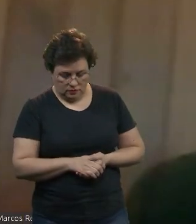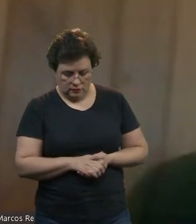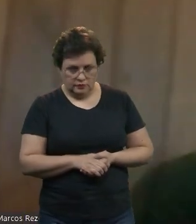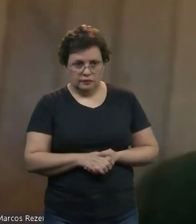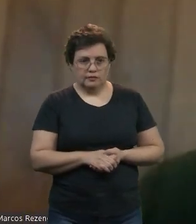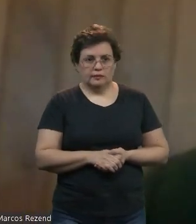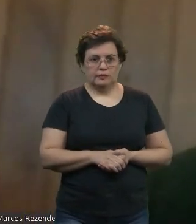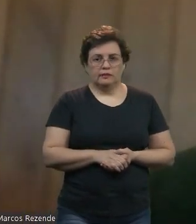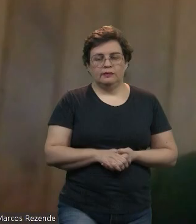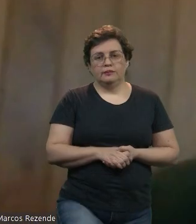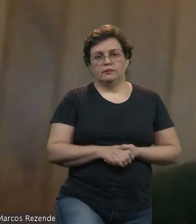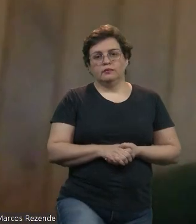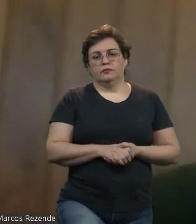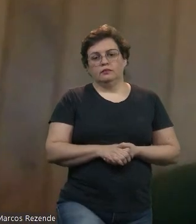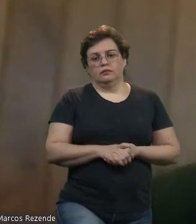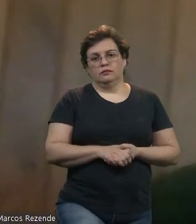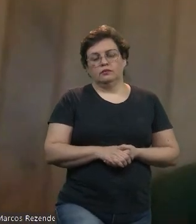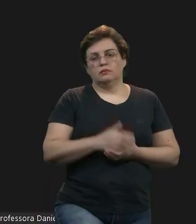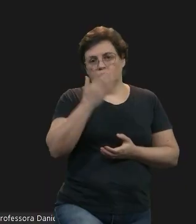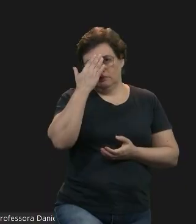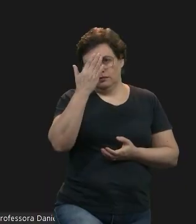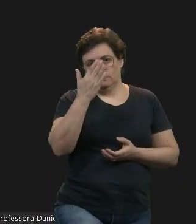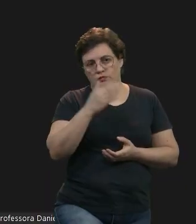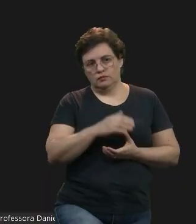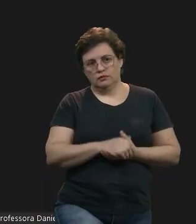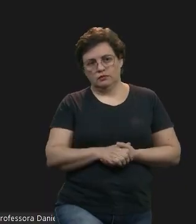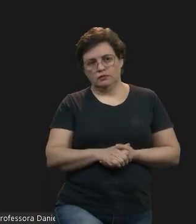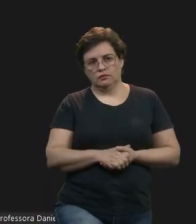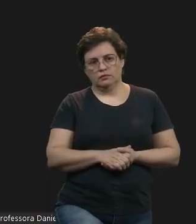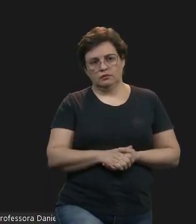Pode ser em segunda discussão, vereadora. Obrigada, obrigada.